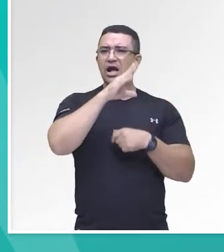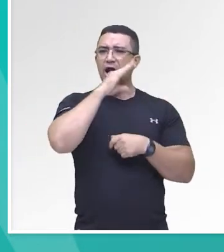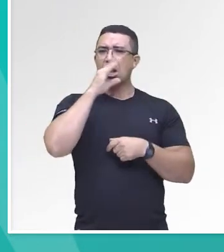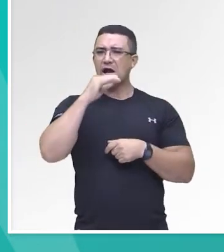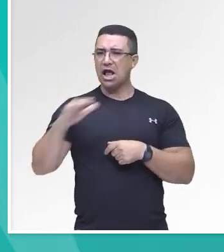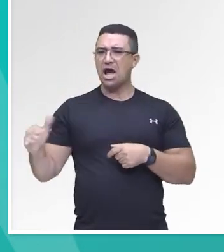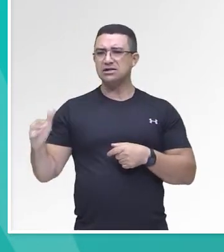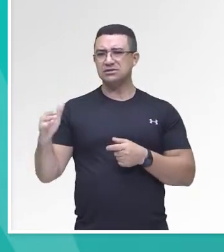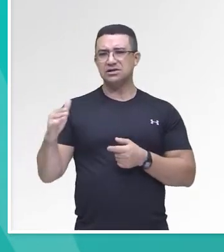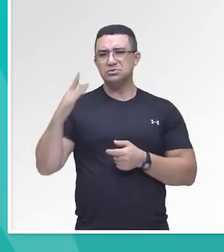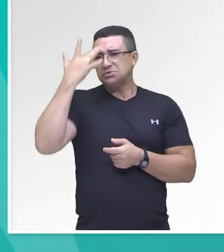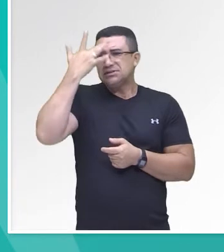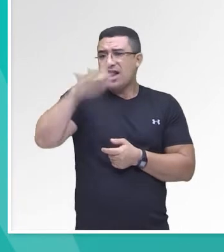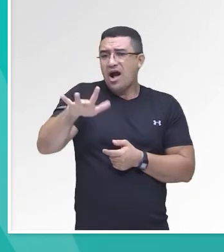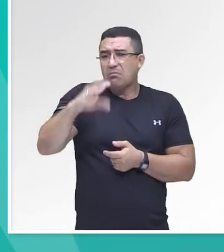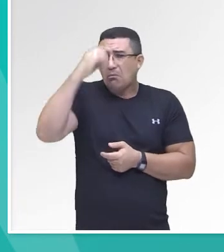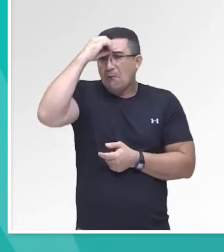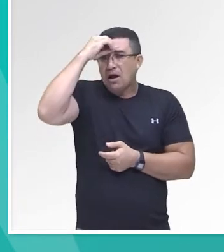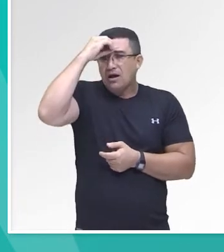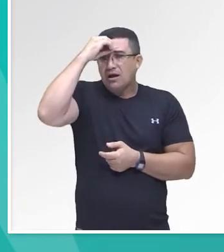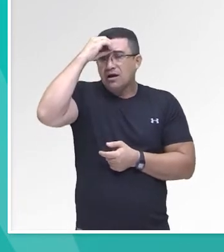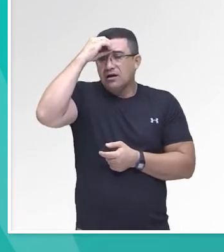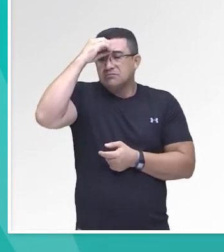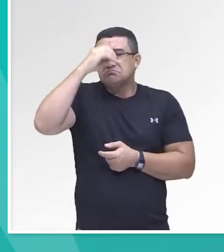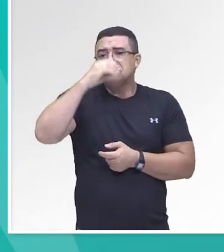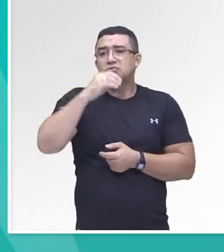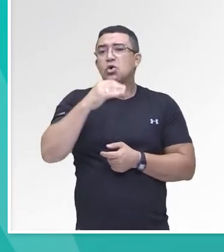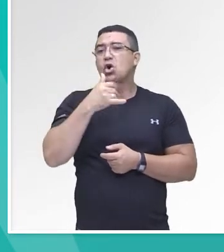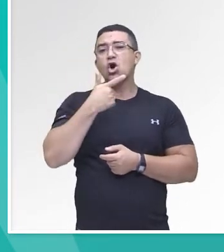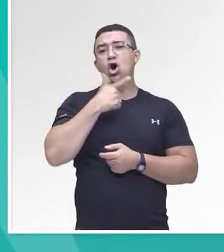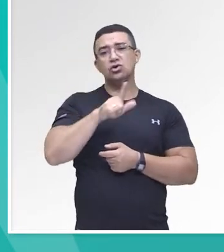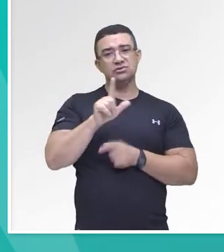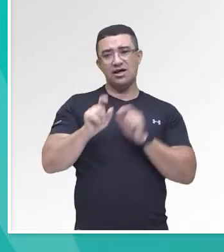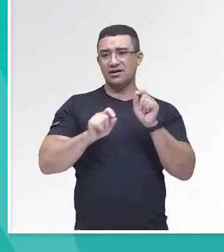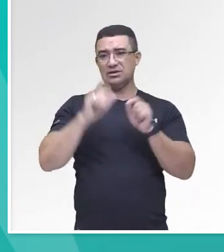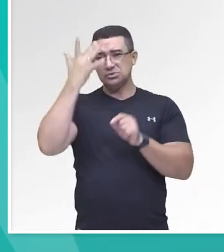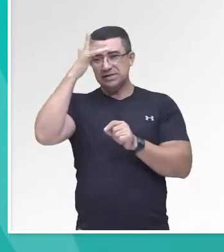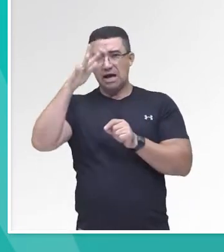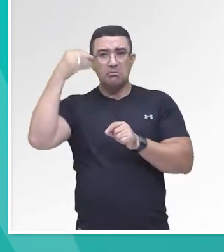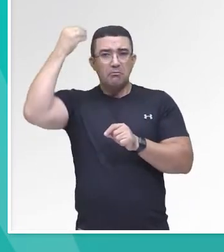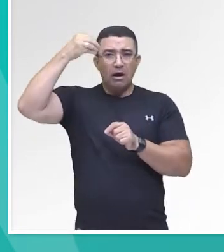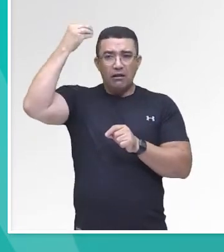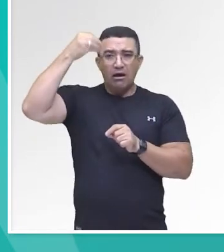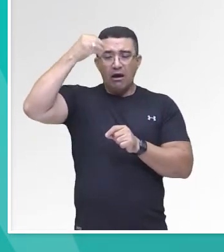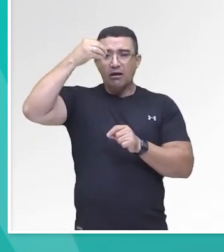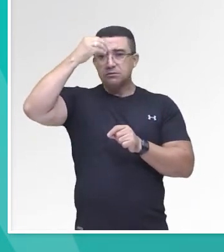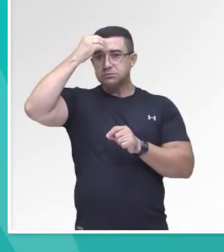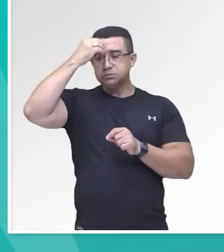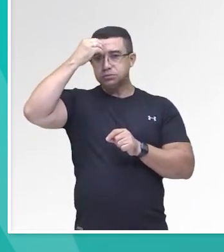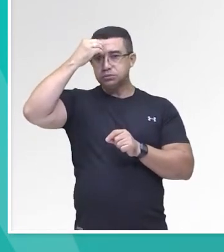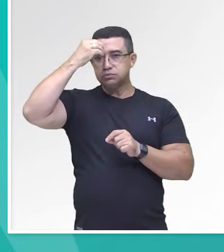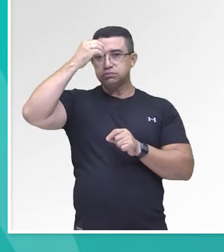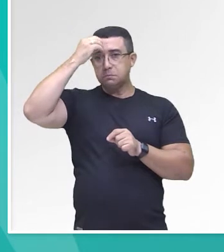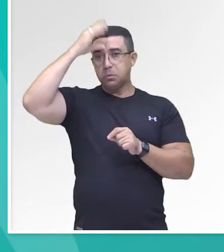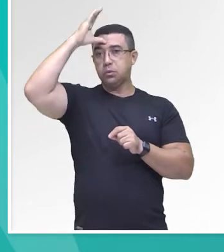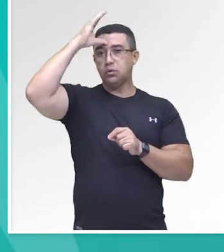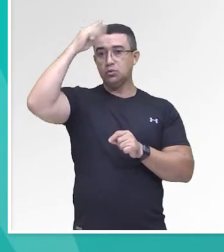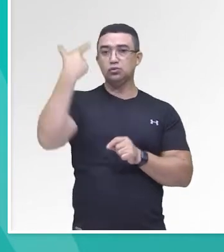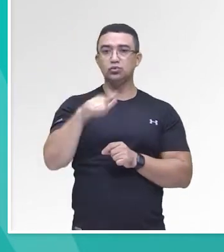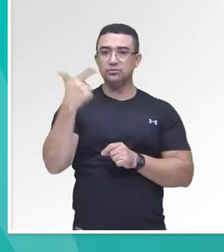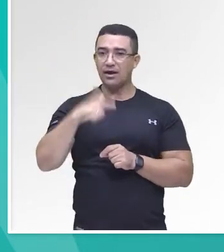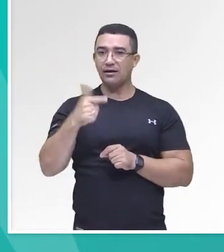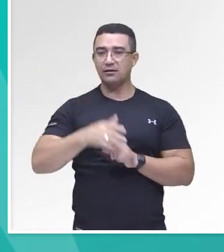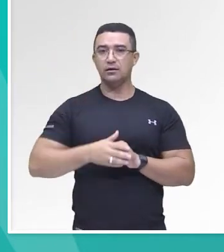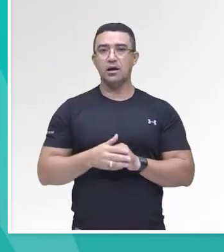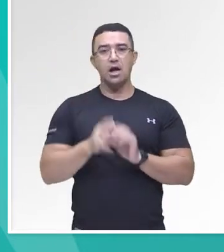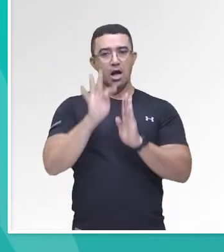que querem, mas será que conseguem pensar a respeito? Será que tem maturidade para isso? Este texto aqui defende